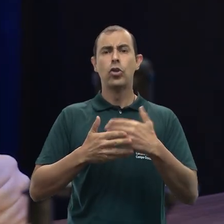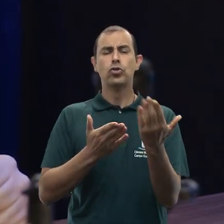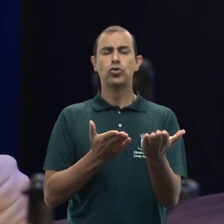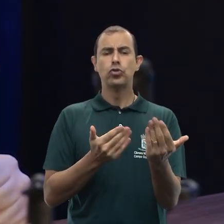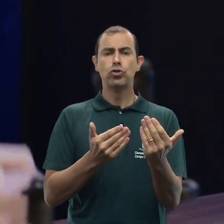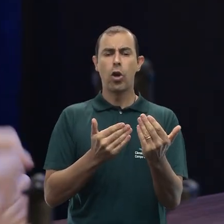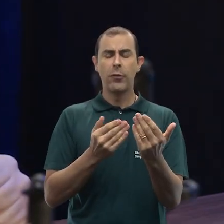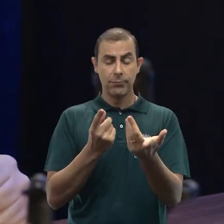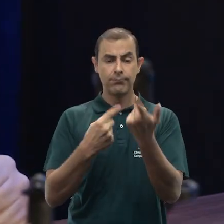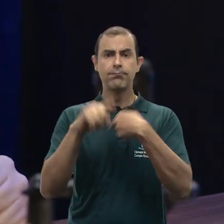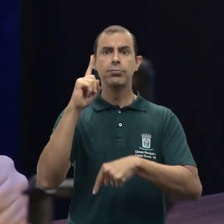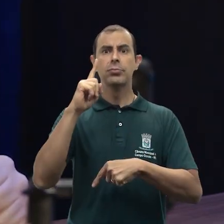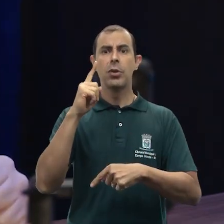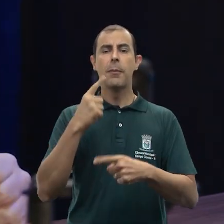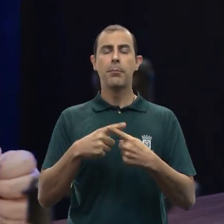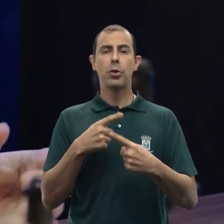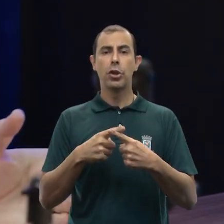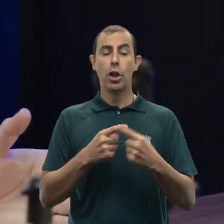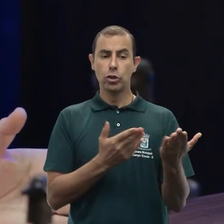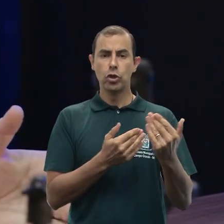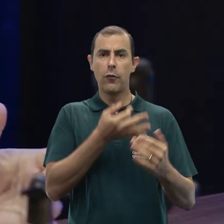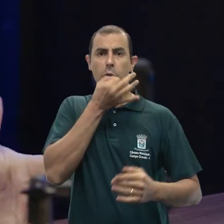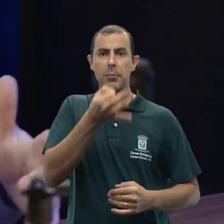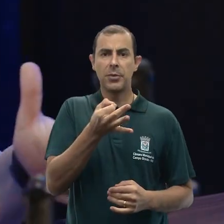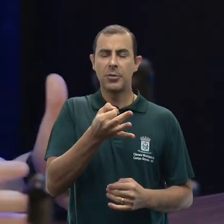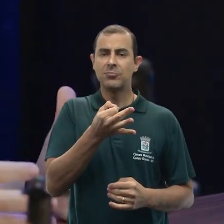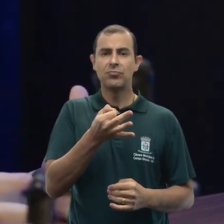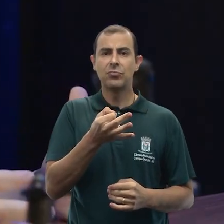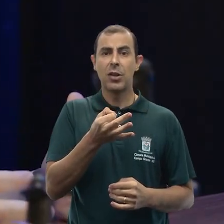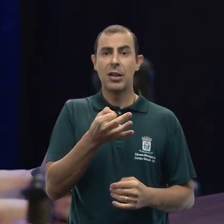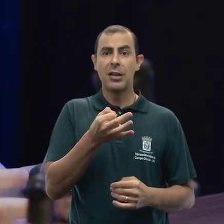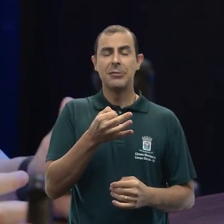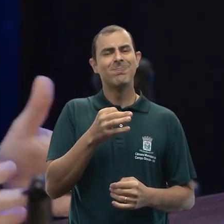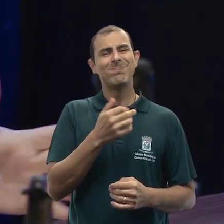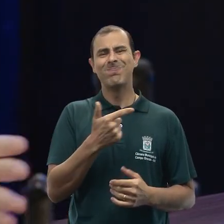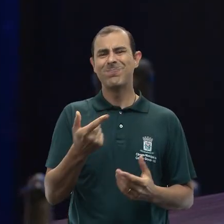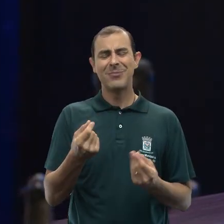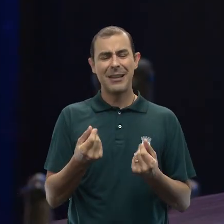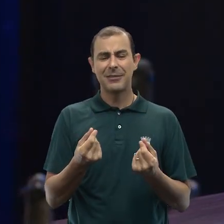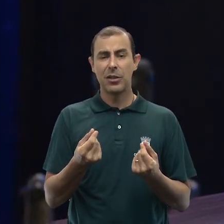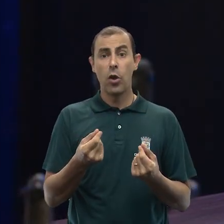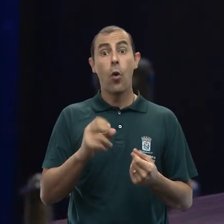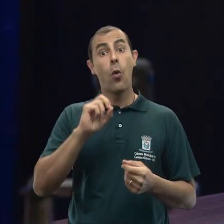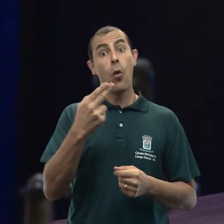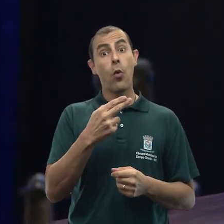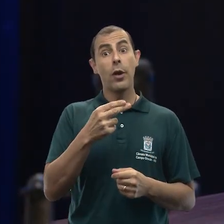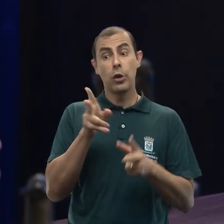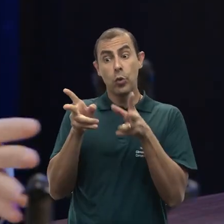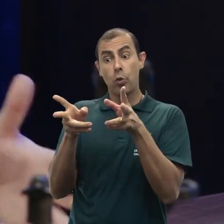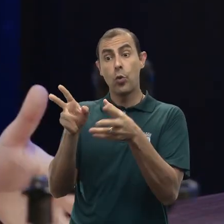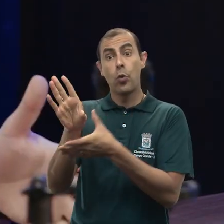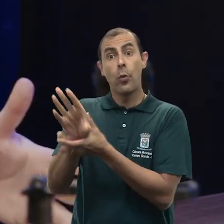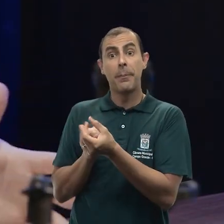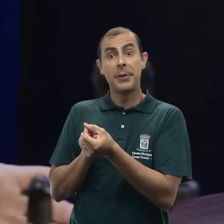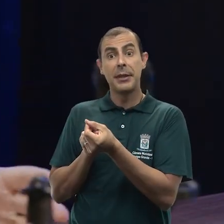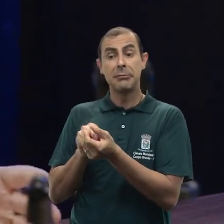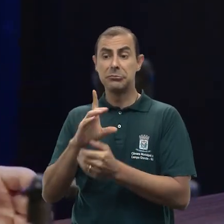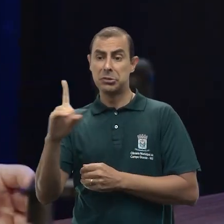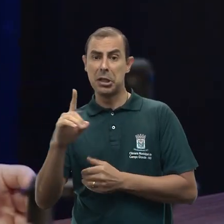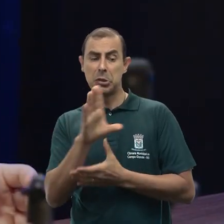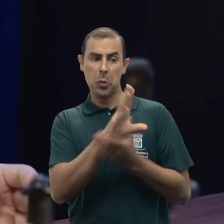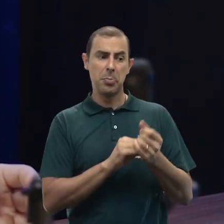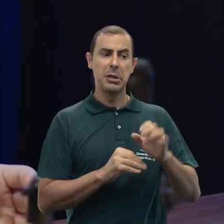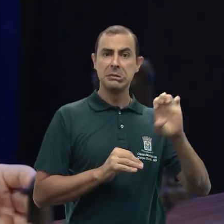fica tímido na hora de emitir a opinião dele. Ou ele está dentro de um time, ou ele não consegue se